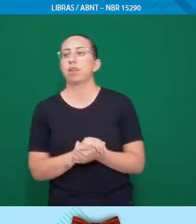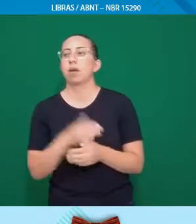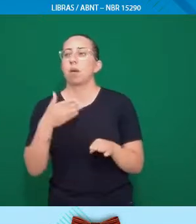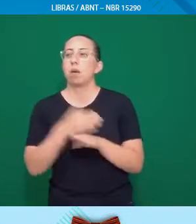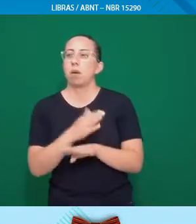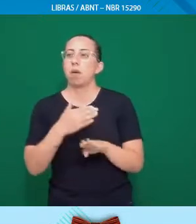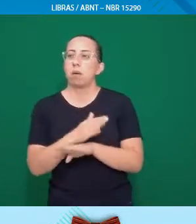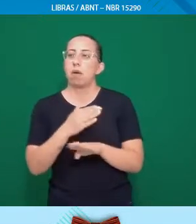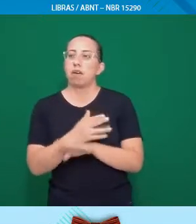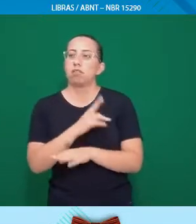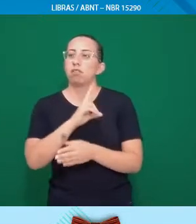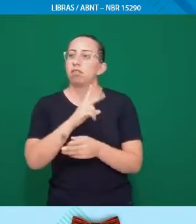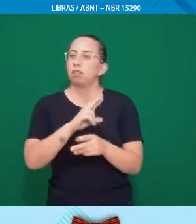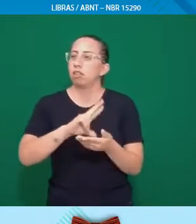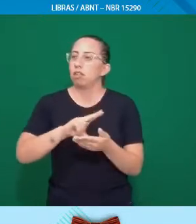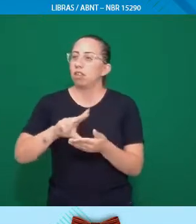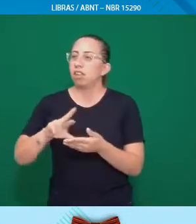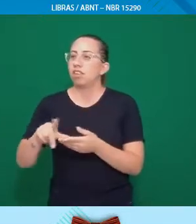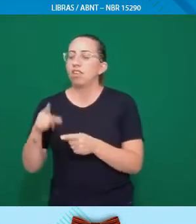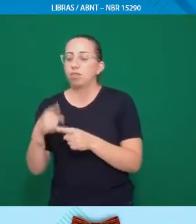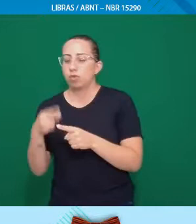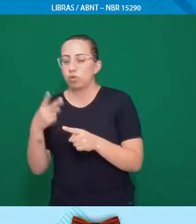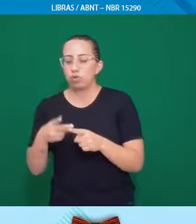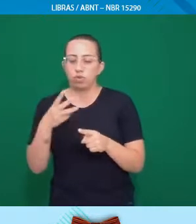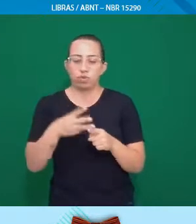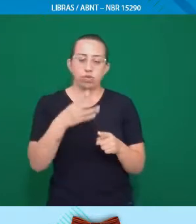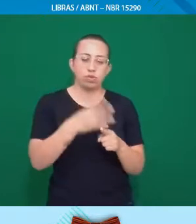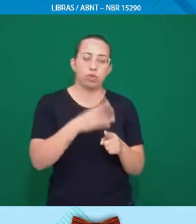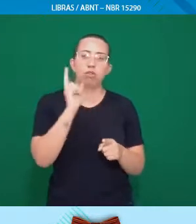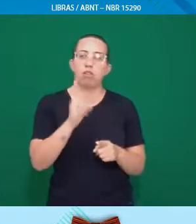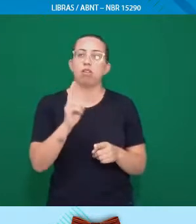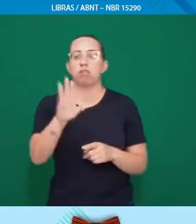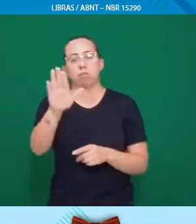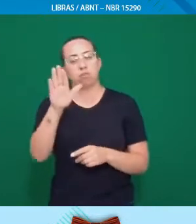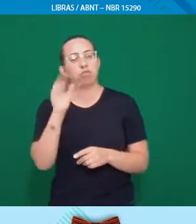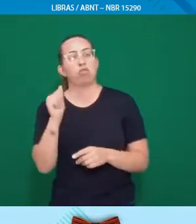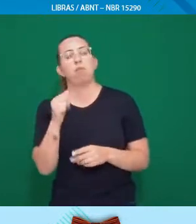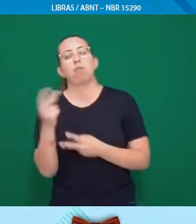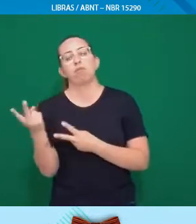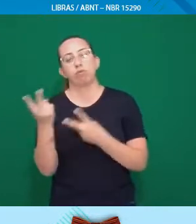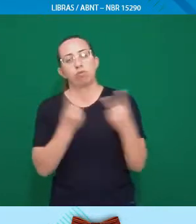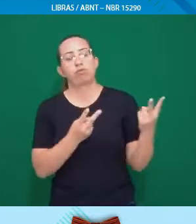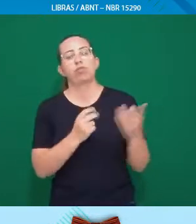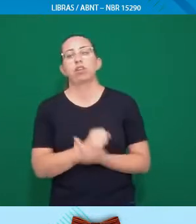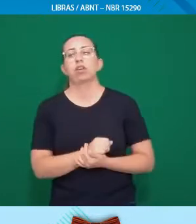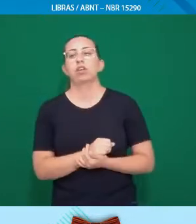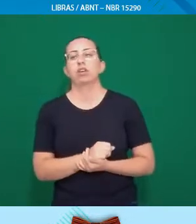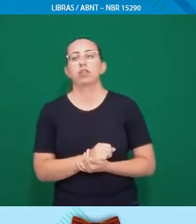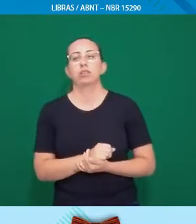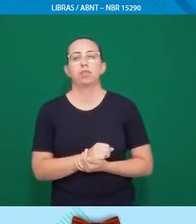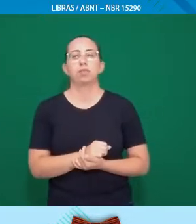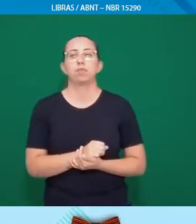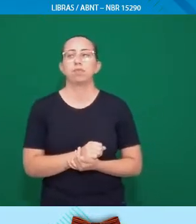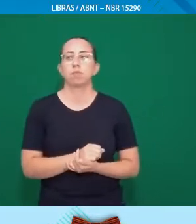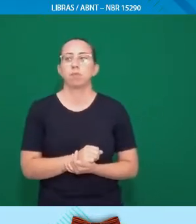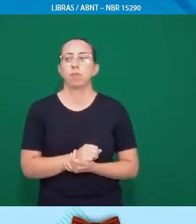participei depois que tem na câmara de vereadores e percebeu que convite sempre pude participar tivemos aí é